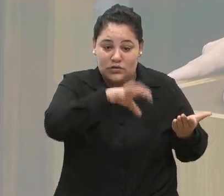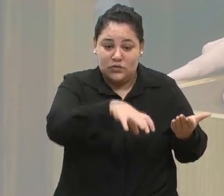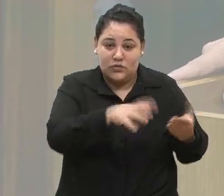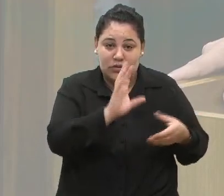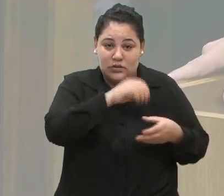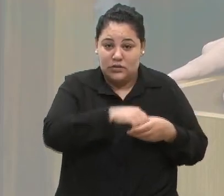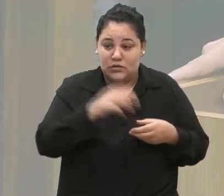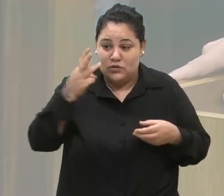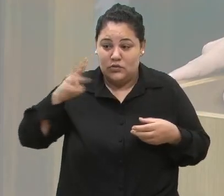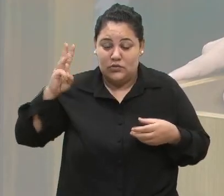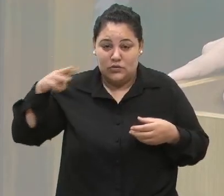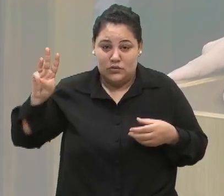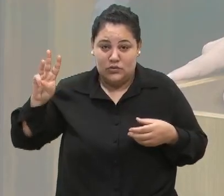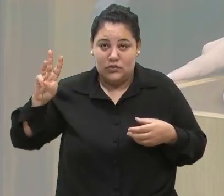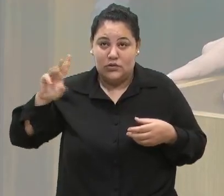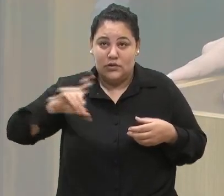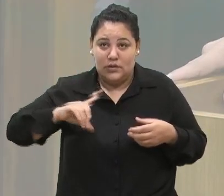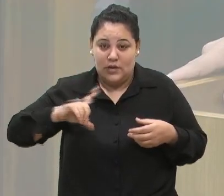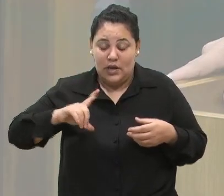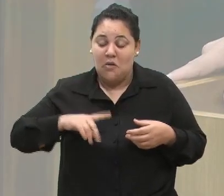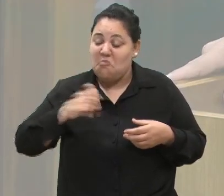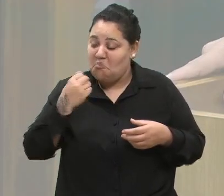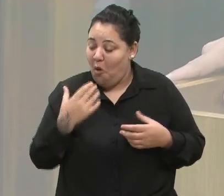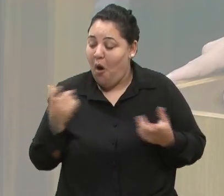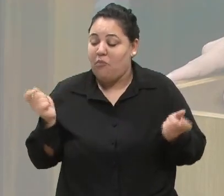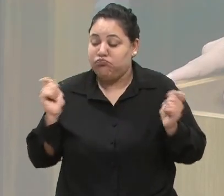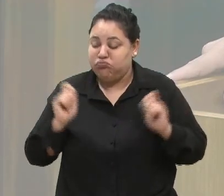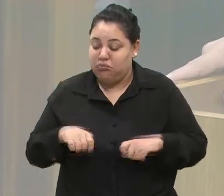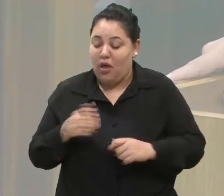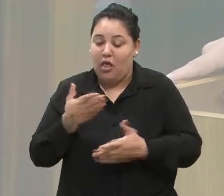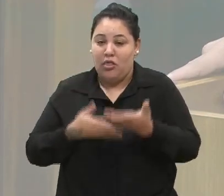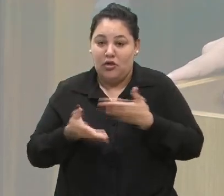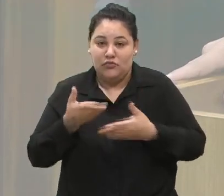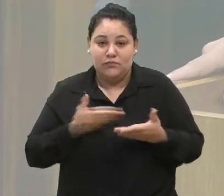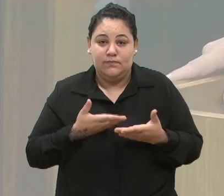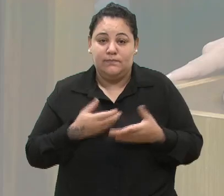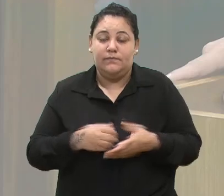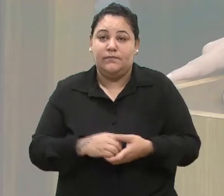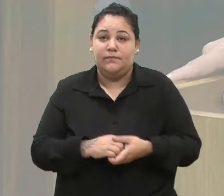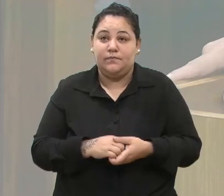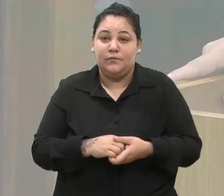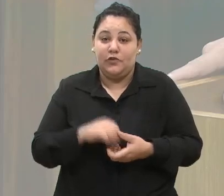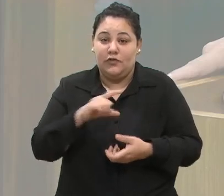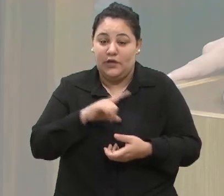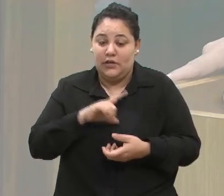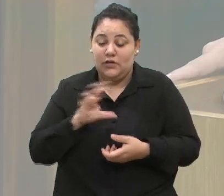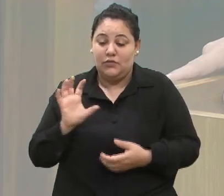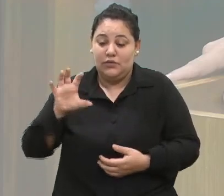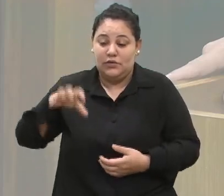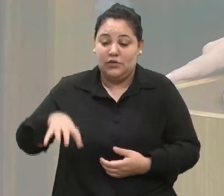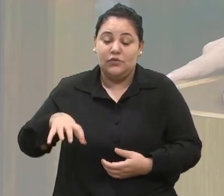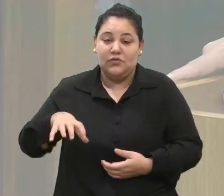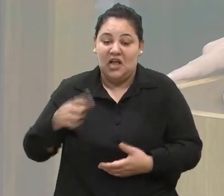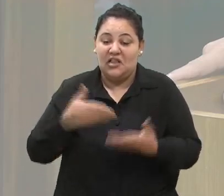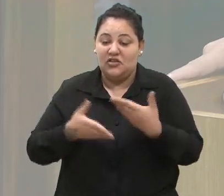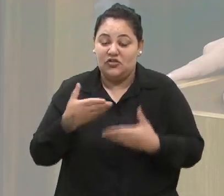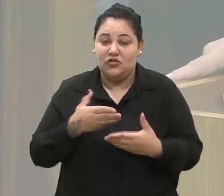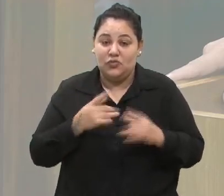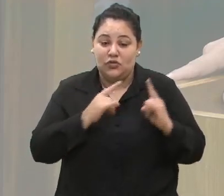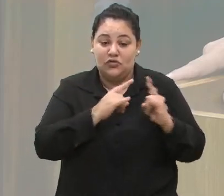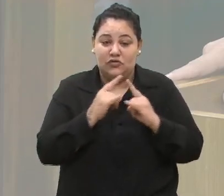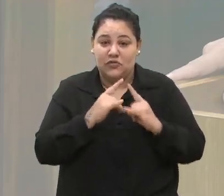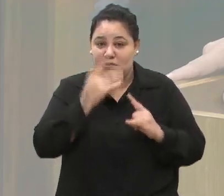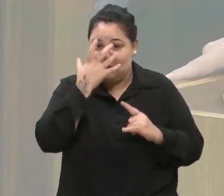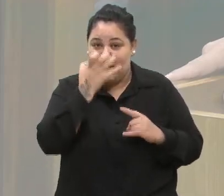pela competência que o Virvi tem no atendimento das pessoas. Então, nós teremos esse setor atendido por uma instituição séria e comprometida